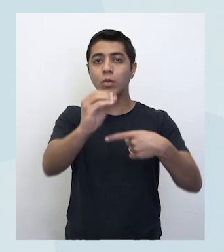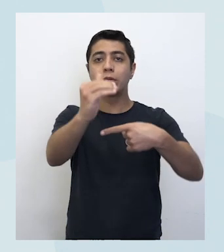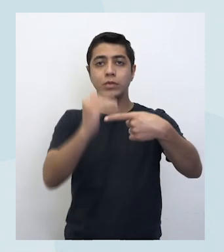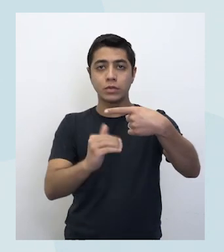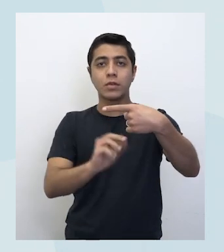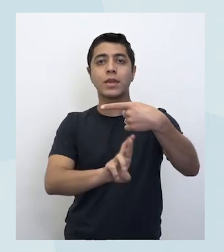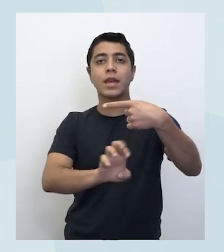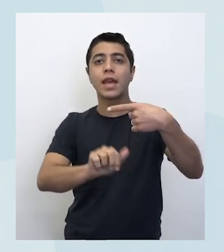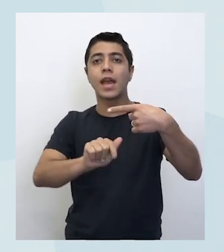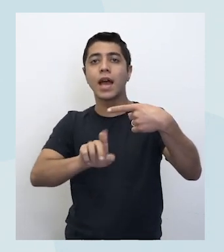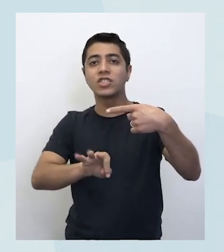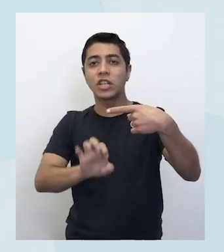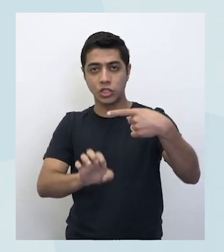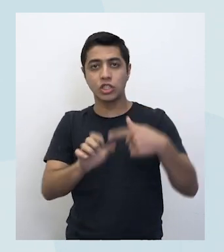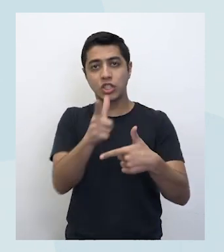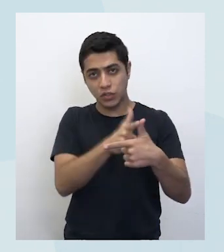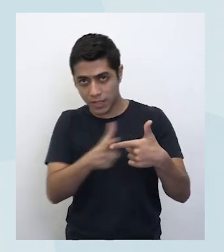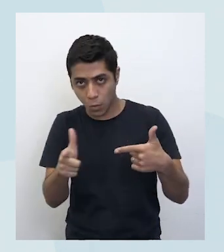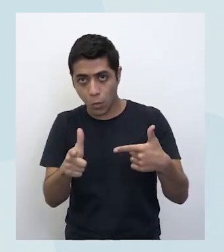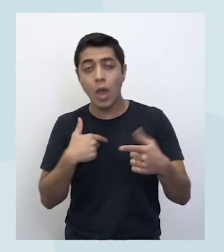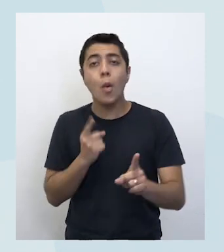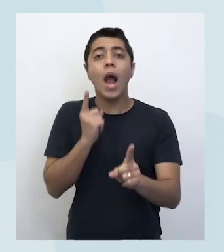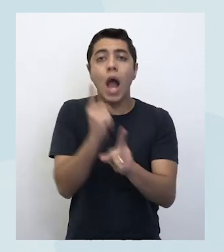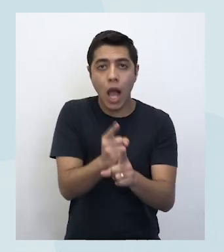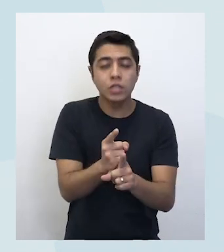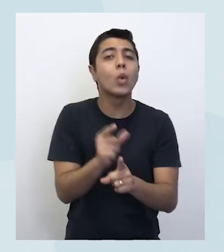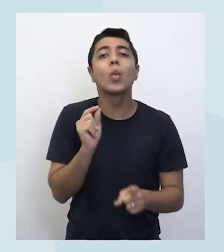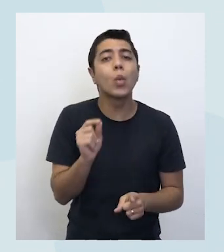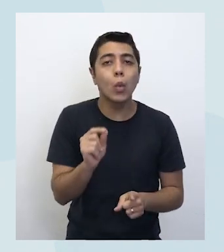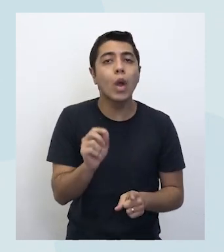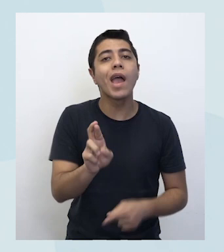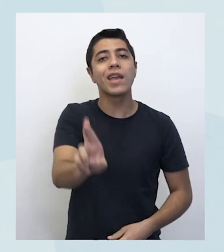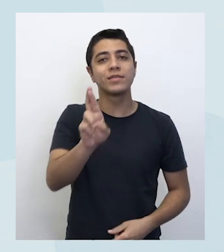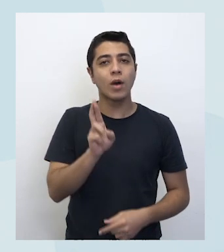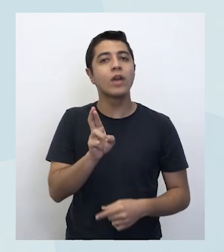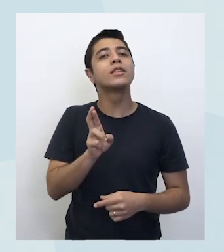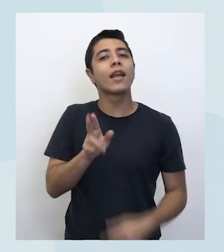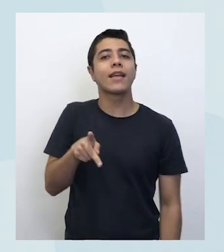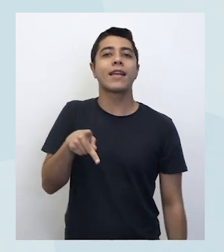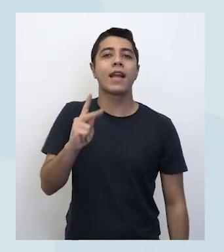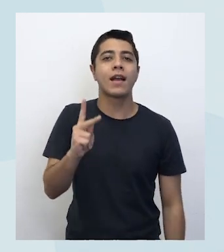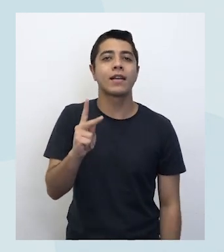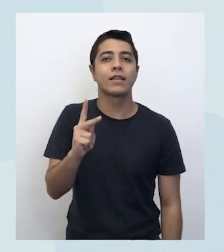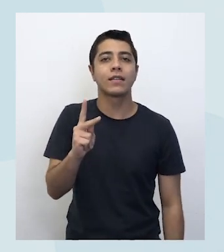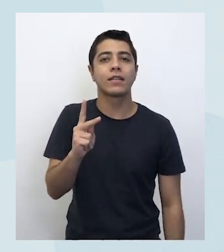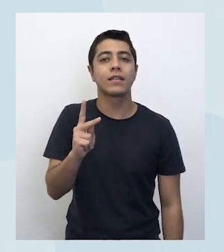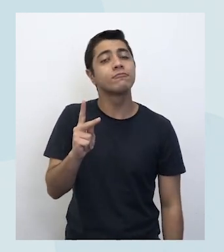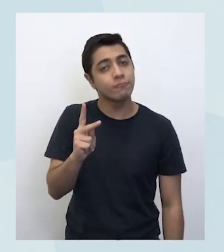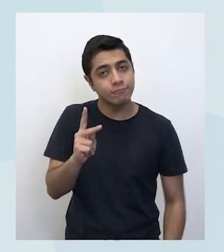eu vou achar um valor constante dele. Nós chamamos constante de equilíbrio. Para isso, a reação tem que